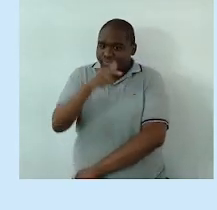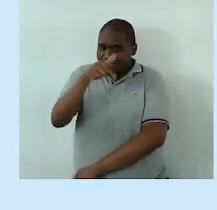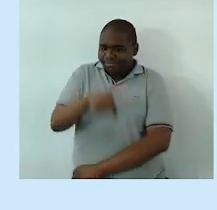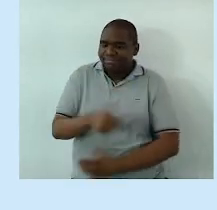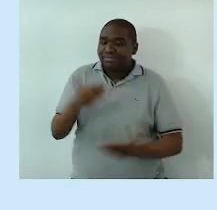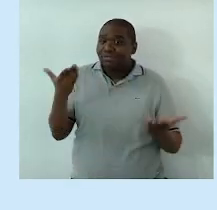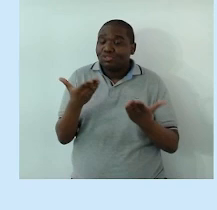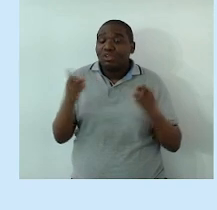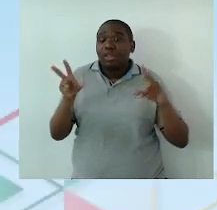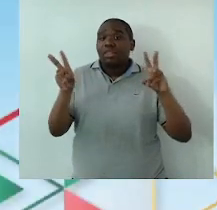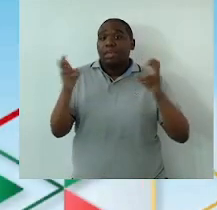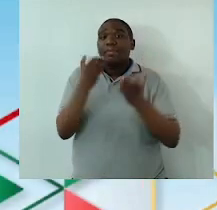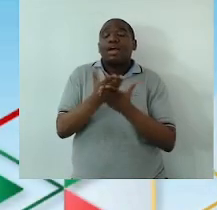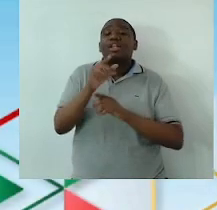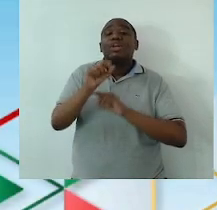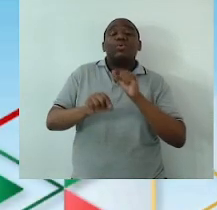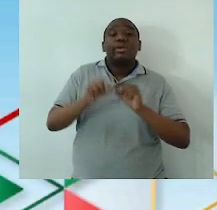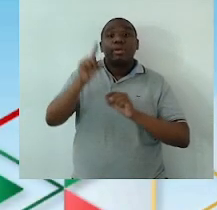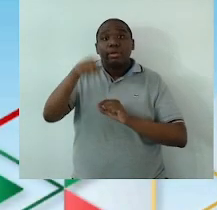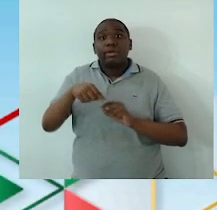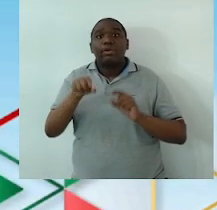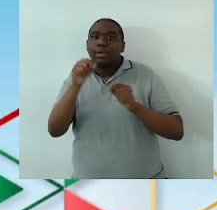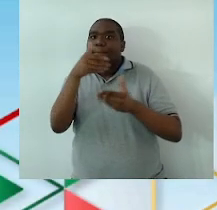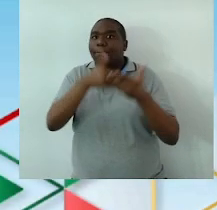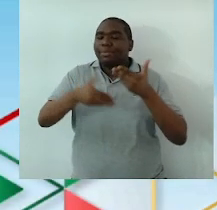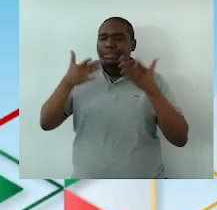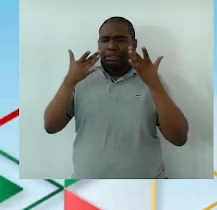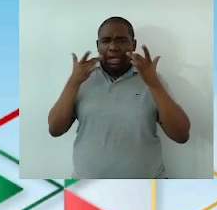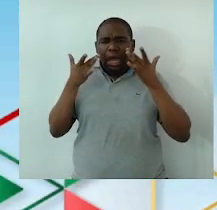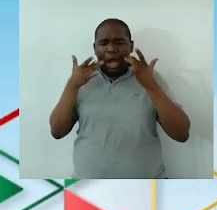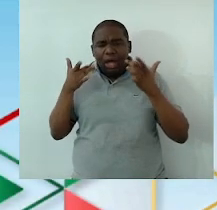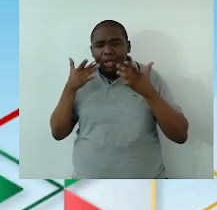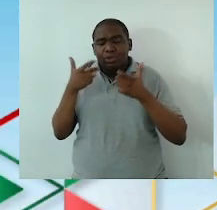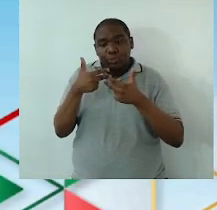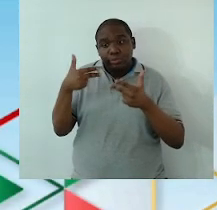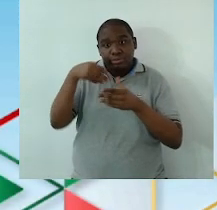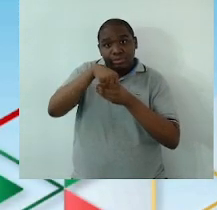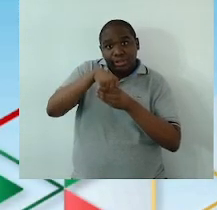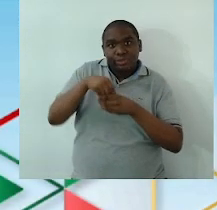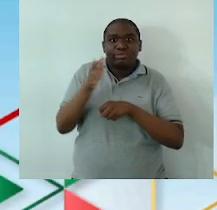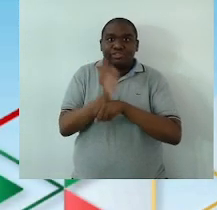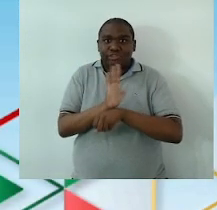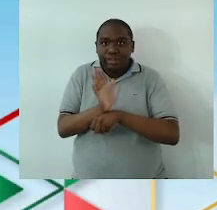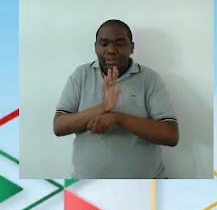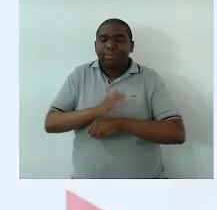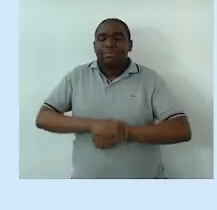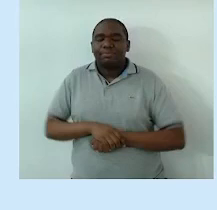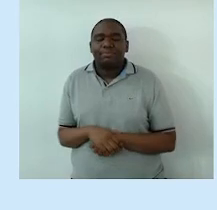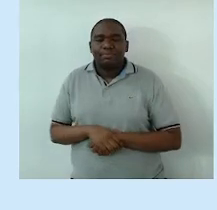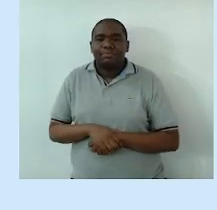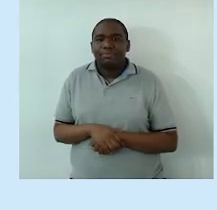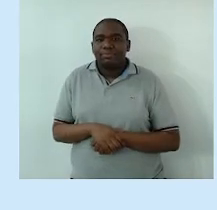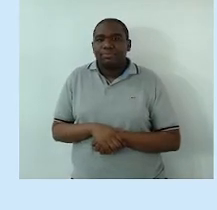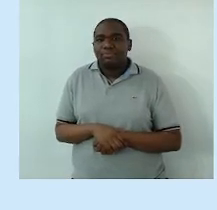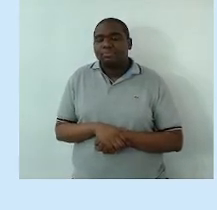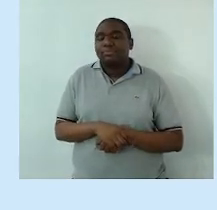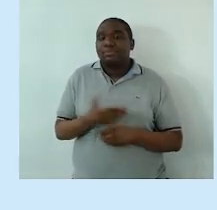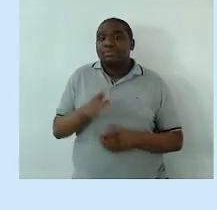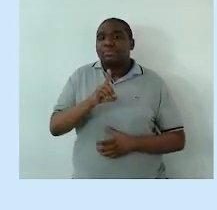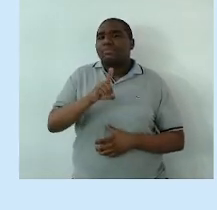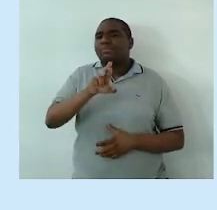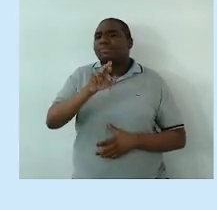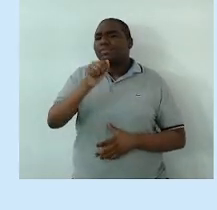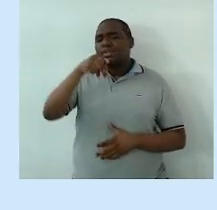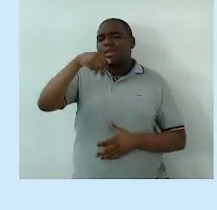da aula de hoje é dramaturgia e suas releituras no cinema e no teatro. Vamos lá?